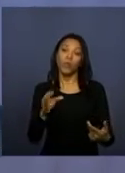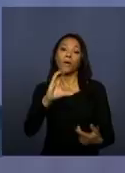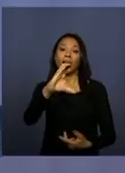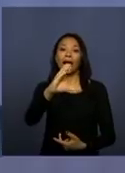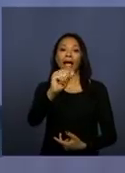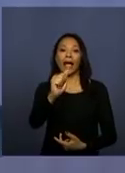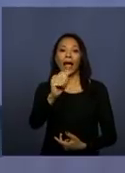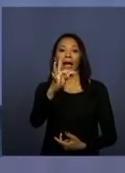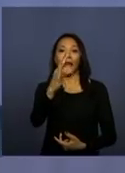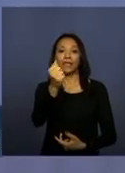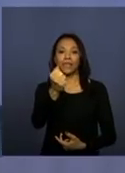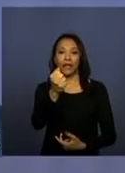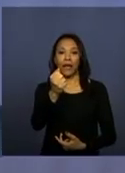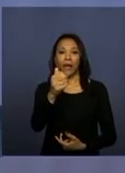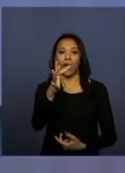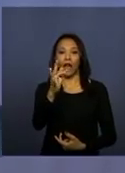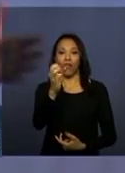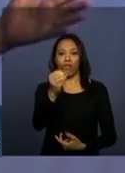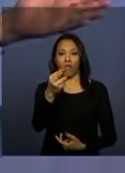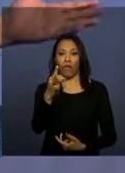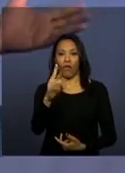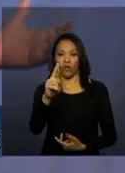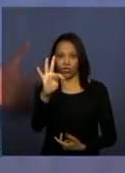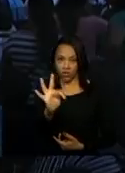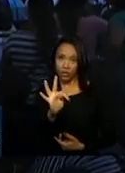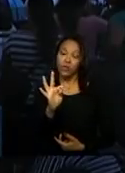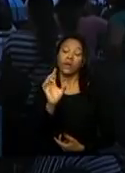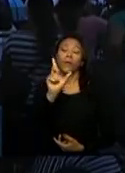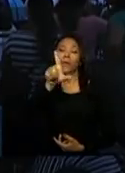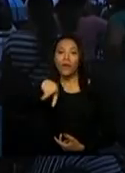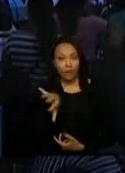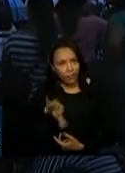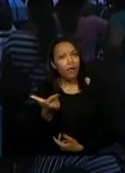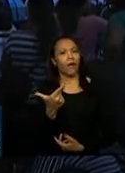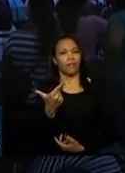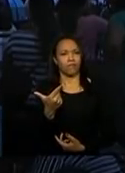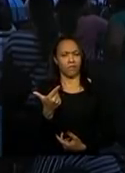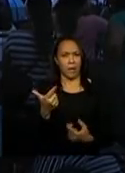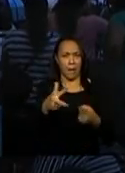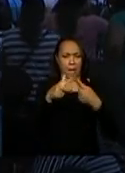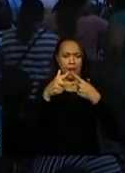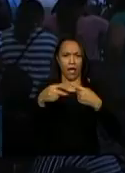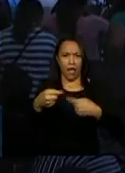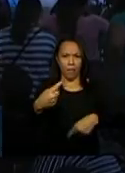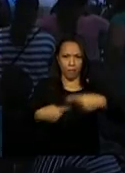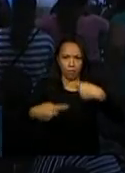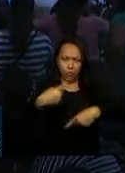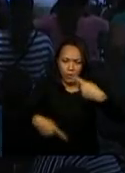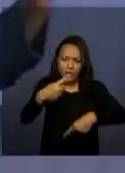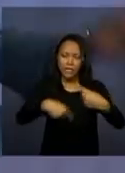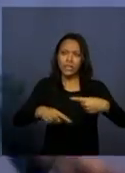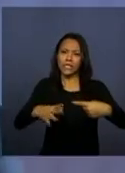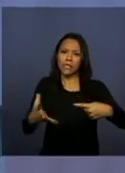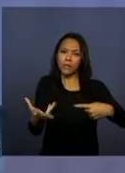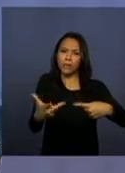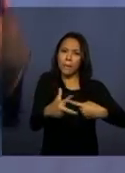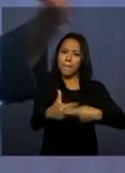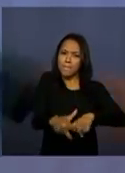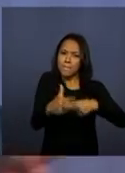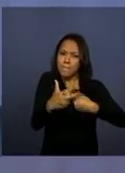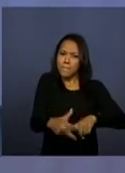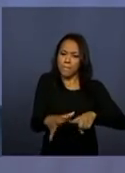É claro que qualquer política tem de ser aprimorada, né? Quanto mais